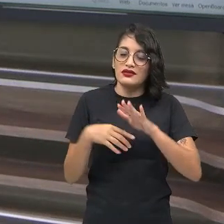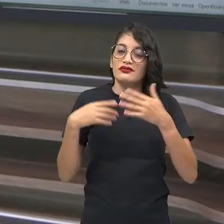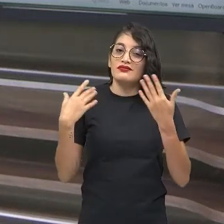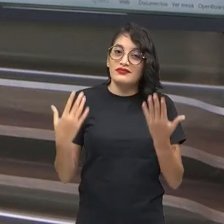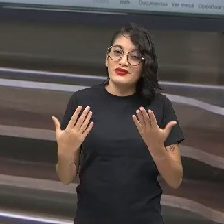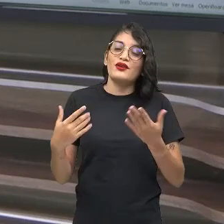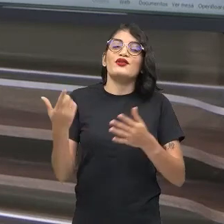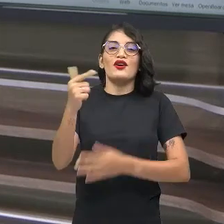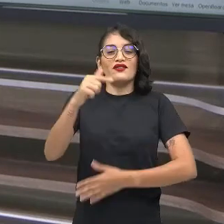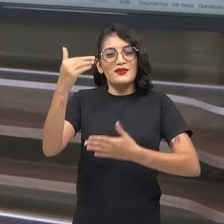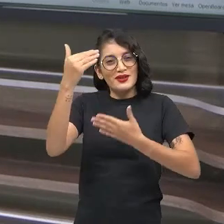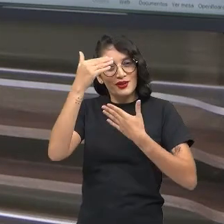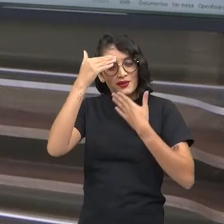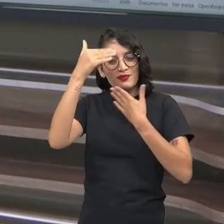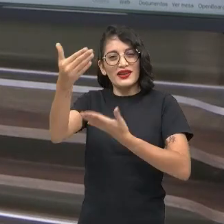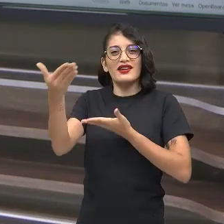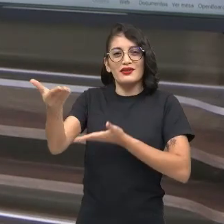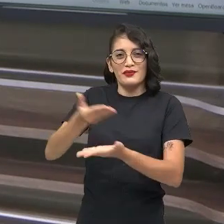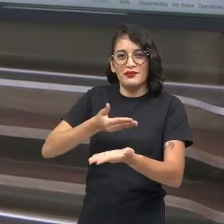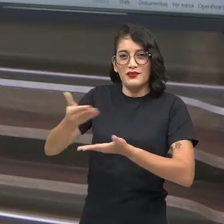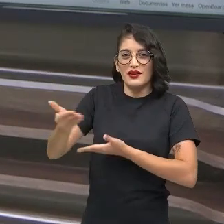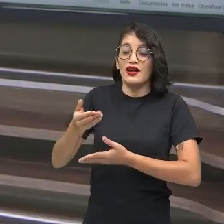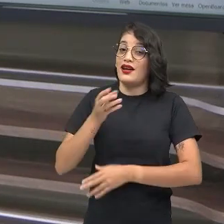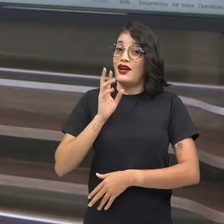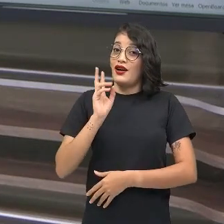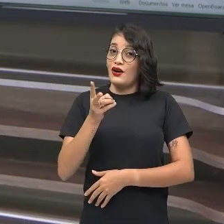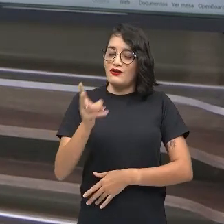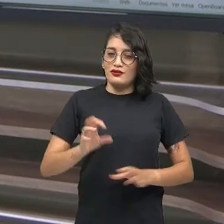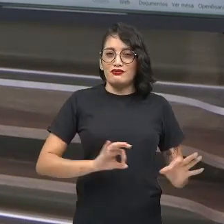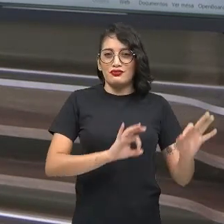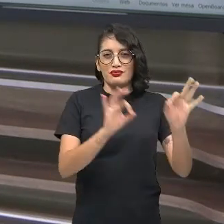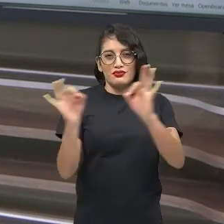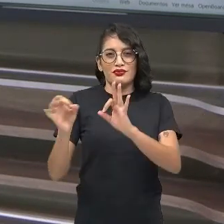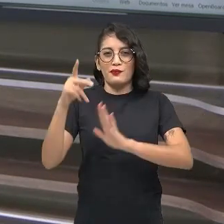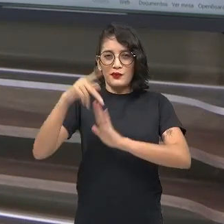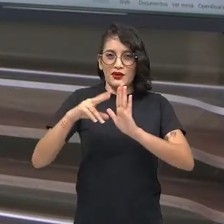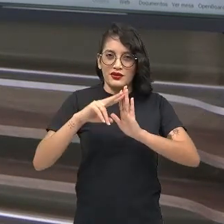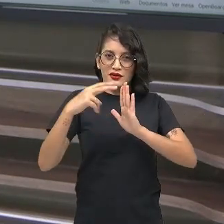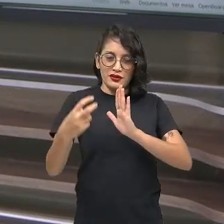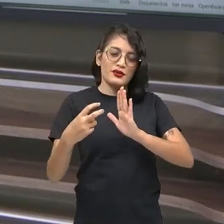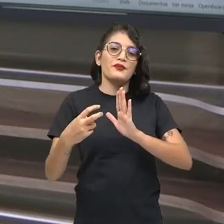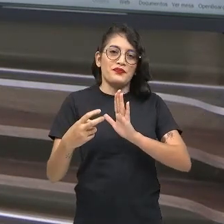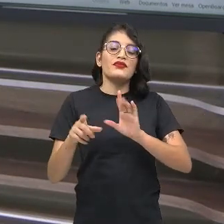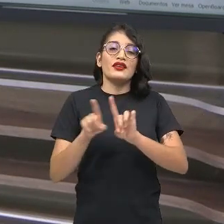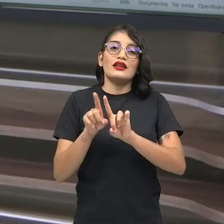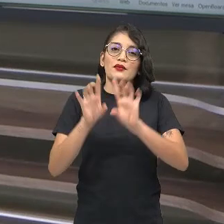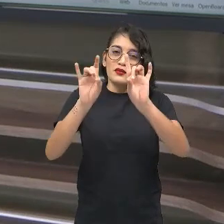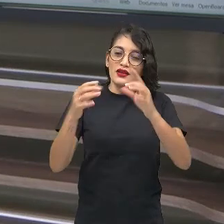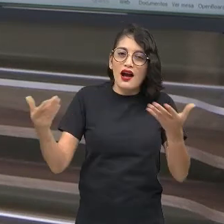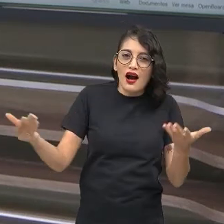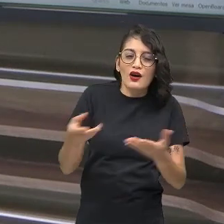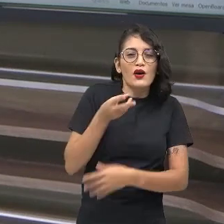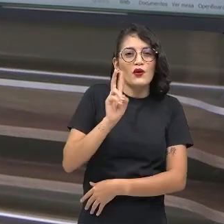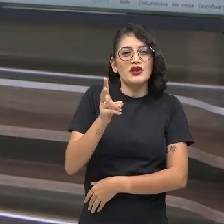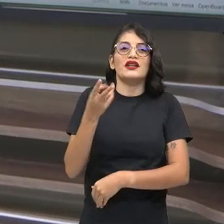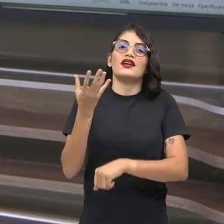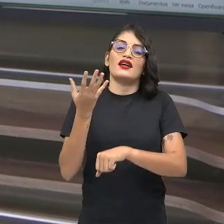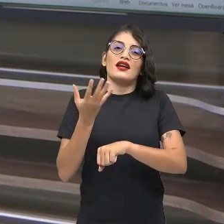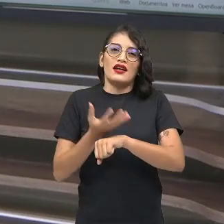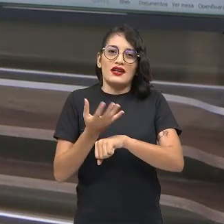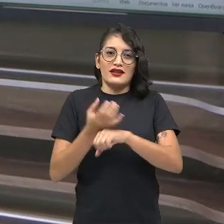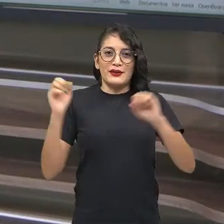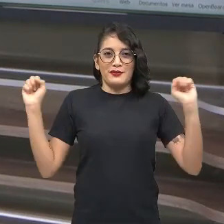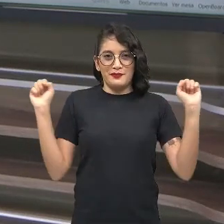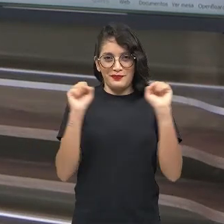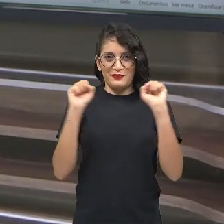nosso muito obrigado pela sua participação. Continue acompanhando a aula em Casa Amazonas e, em especial, agora nós vamos seguindo com